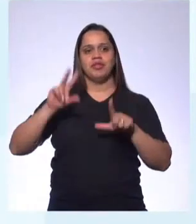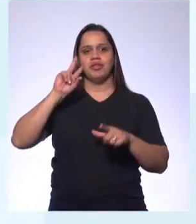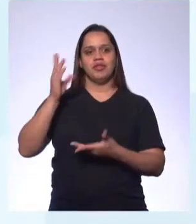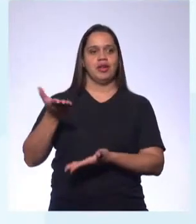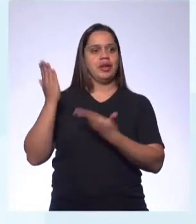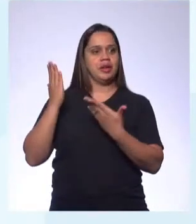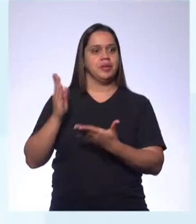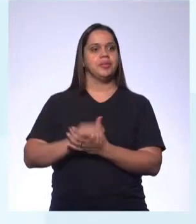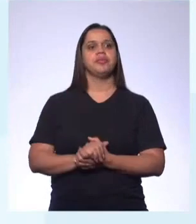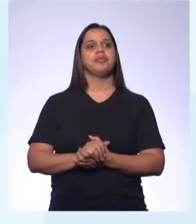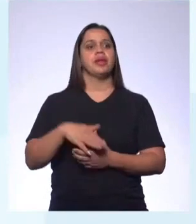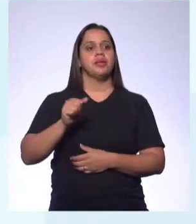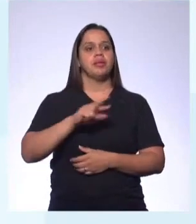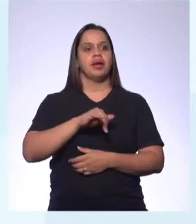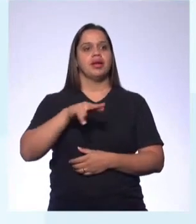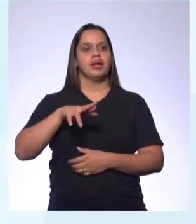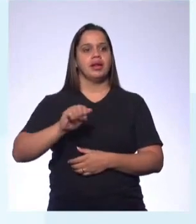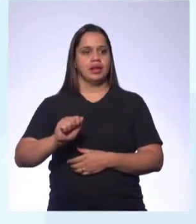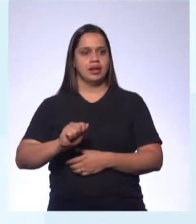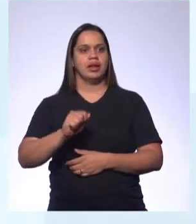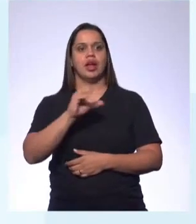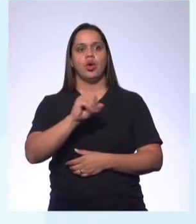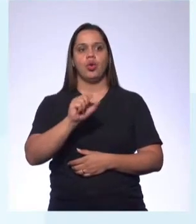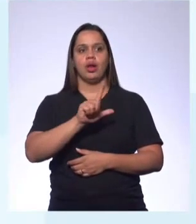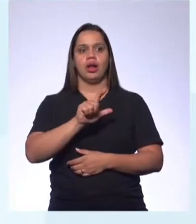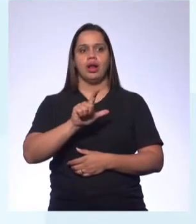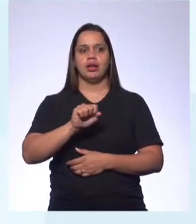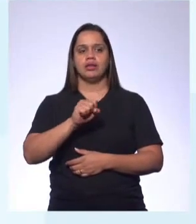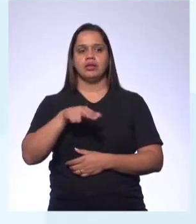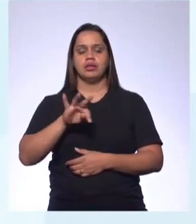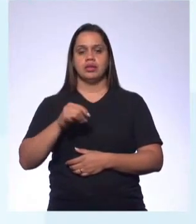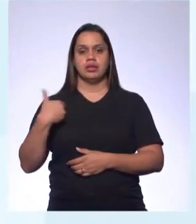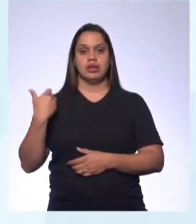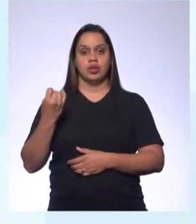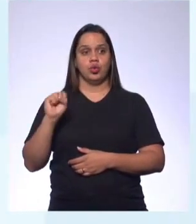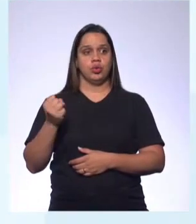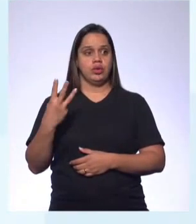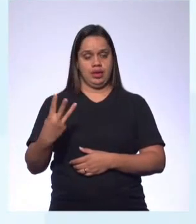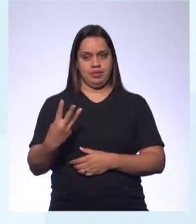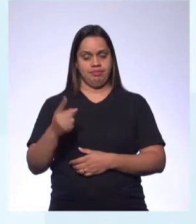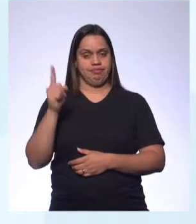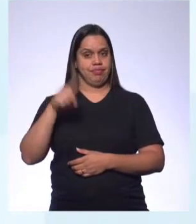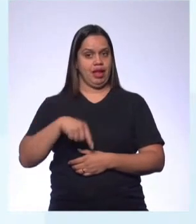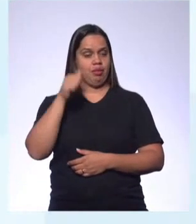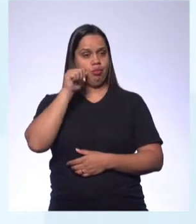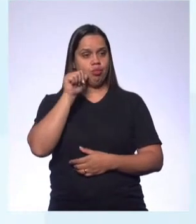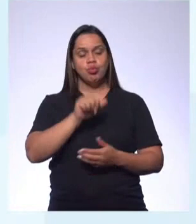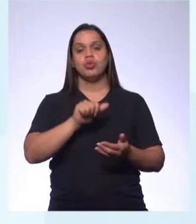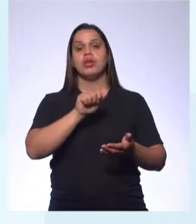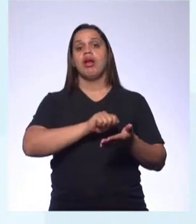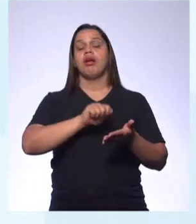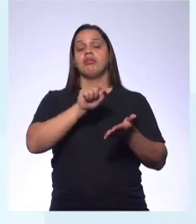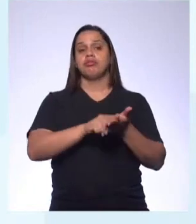Marina Colasanti tem 83 anos. Jornalista no Jornal do Brasil e na Editora